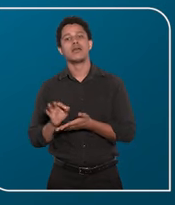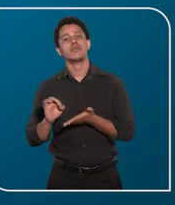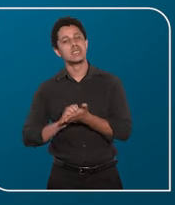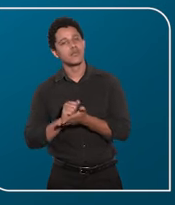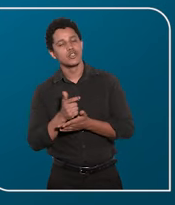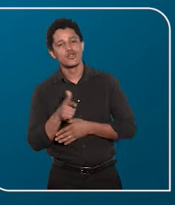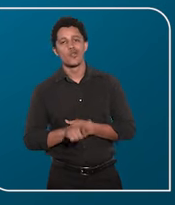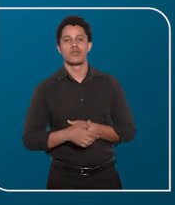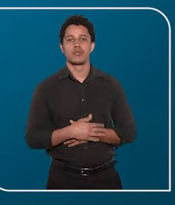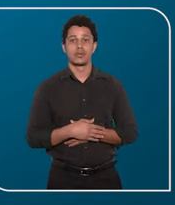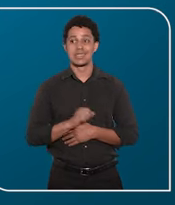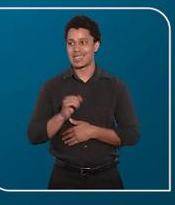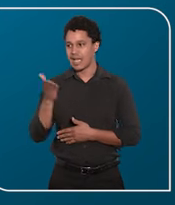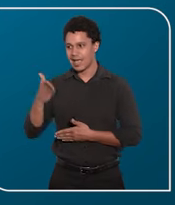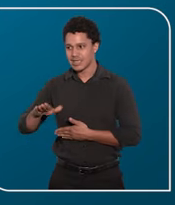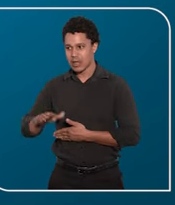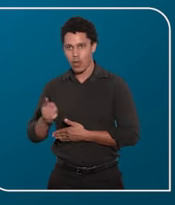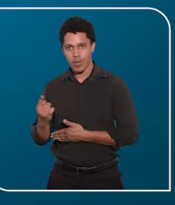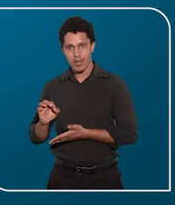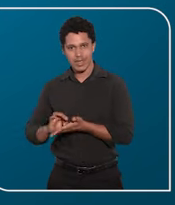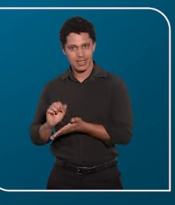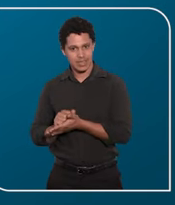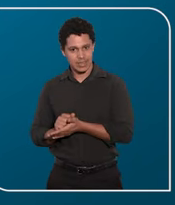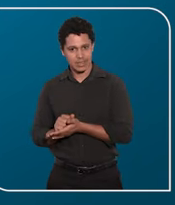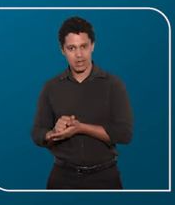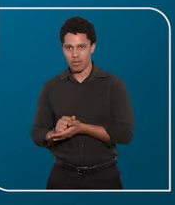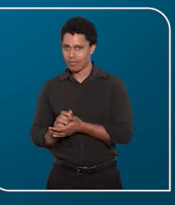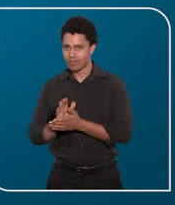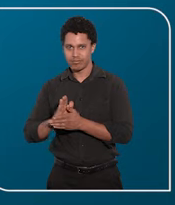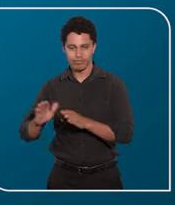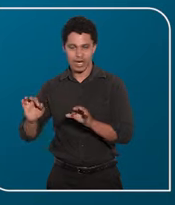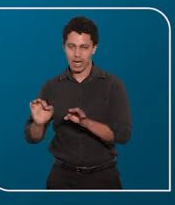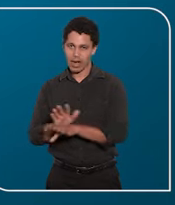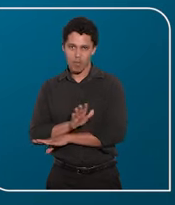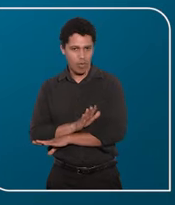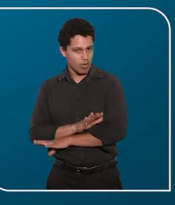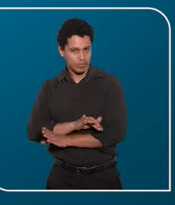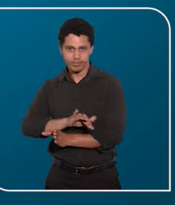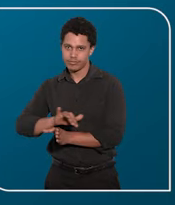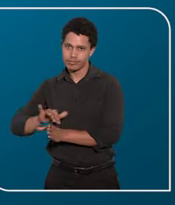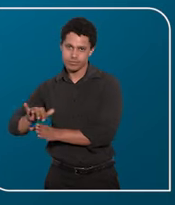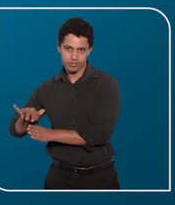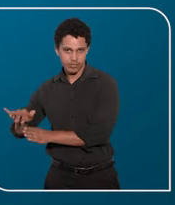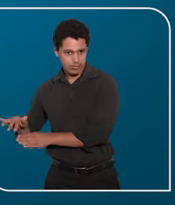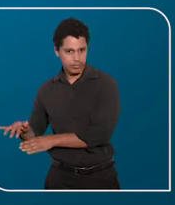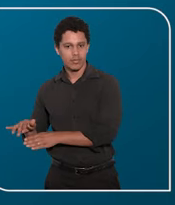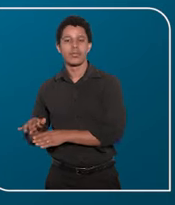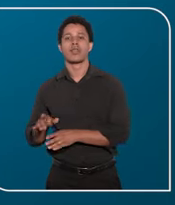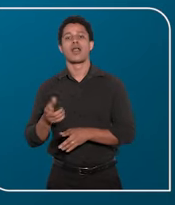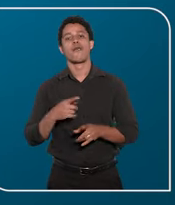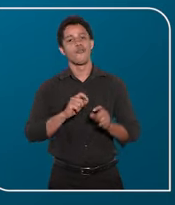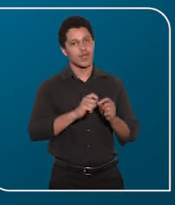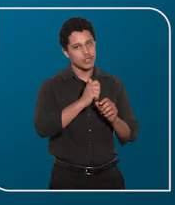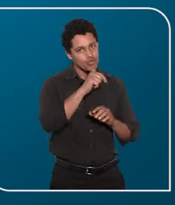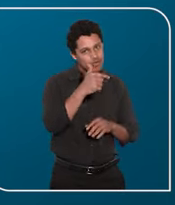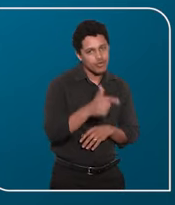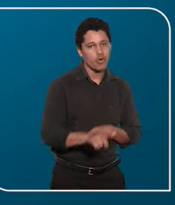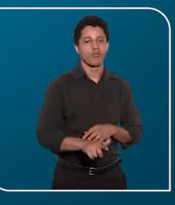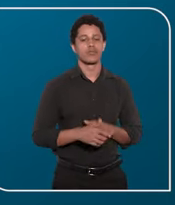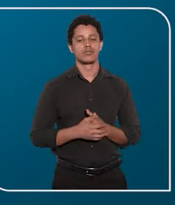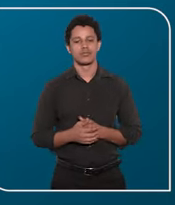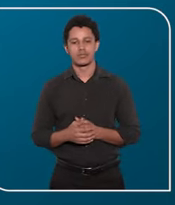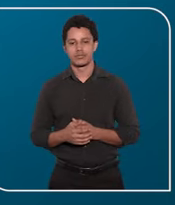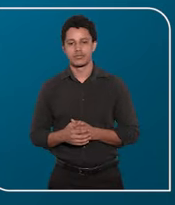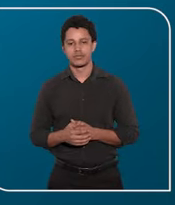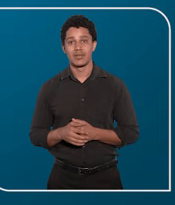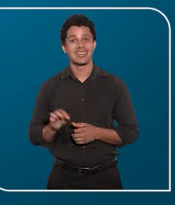Então, cancelou a inscrição, matou aquela inscrição de morte, como a gente diz aqui no Sul, matada e morrida. Tá? Cancelamento não tem